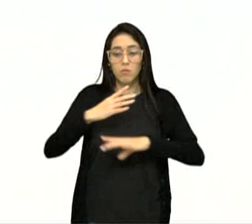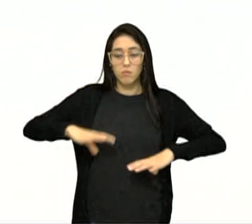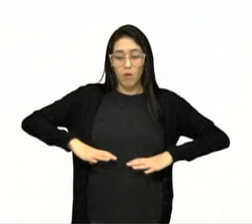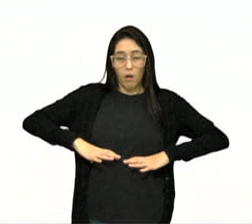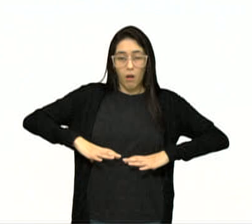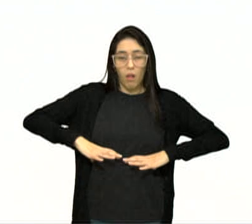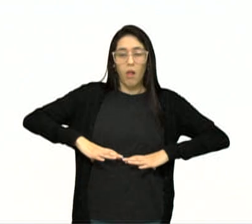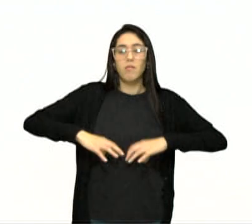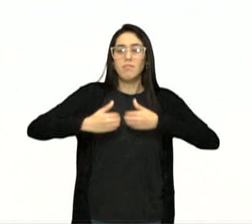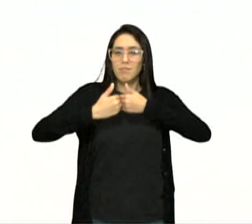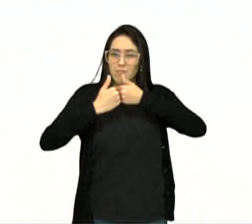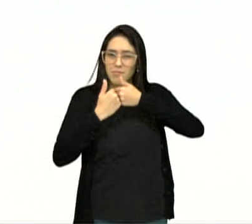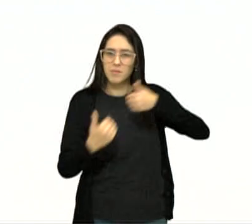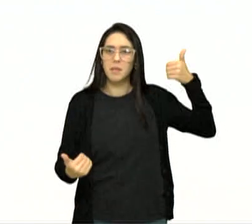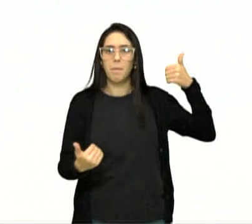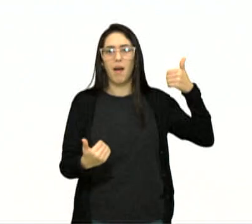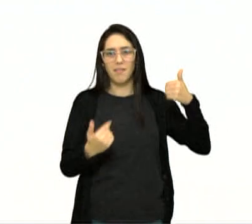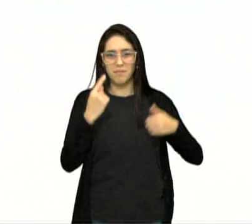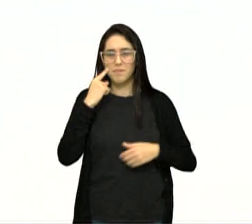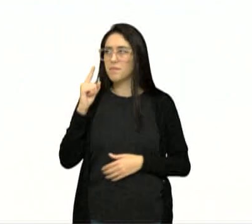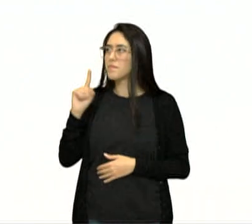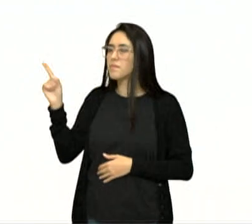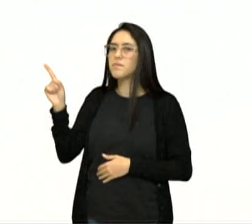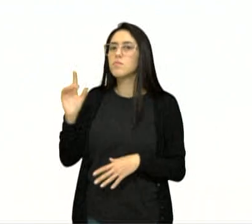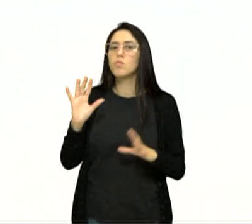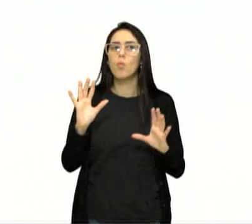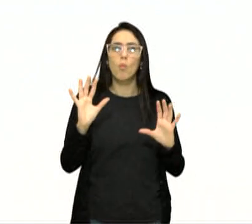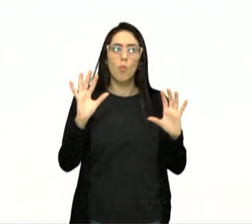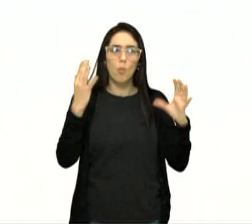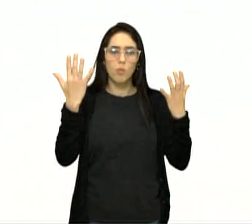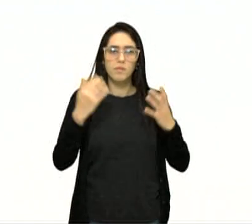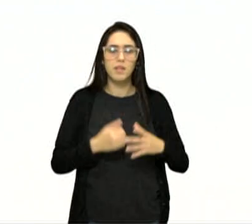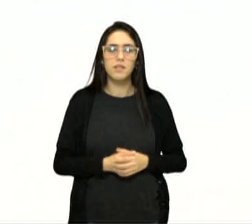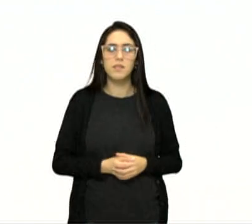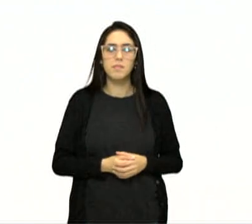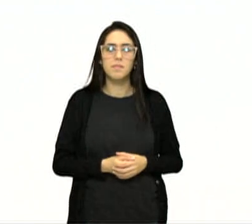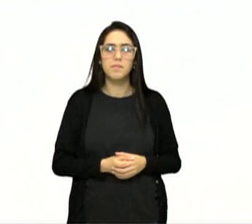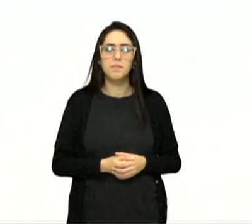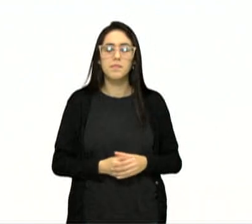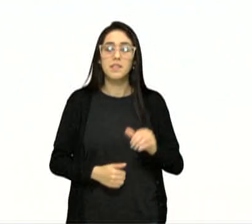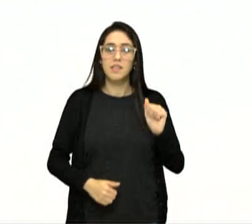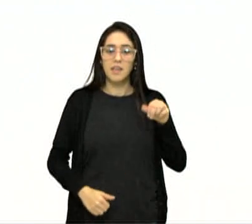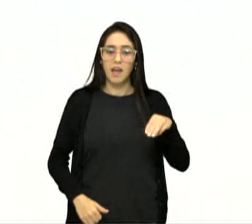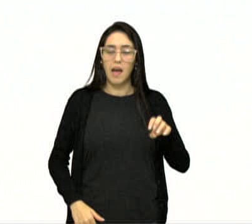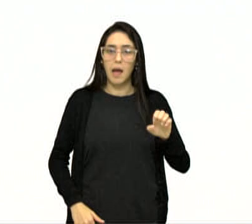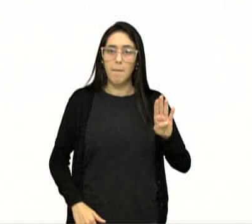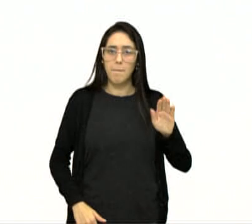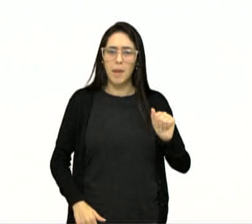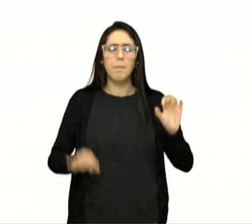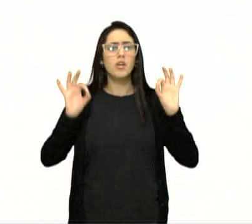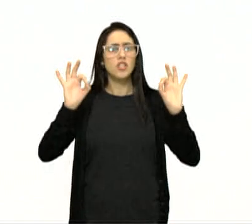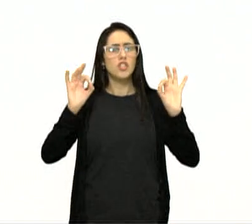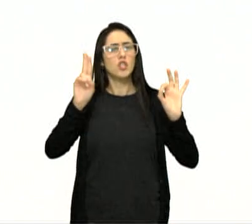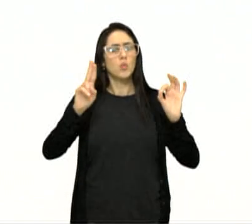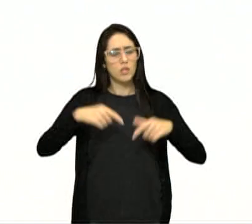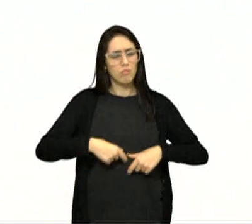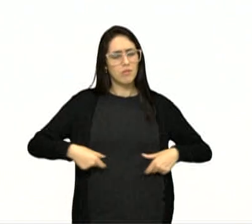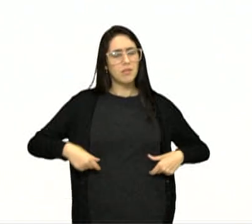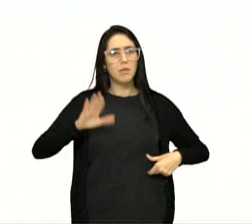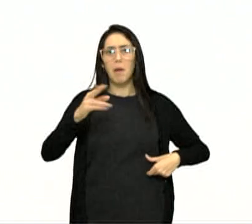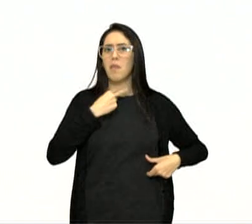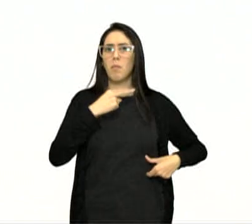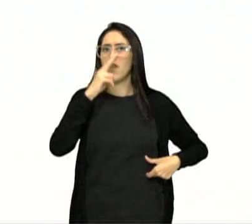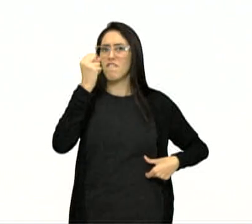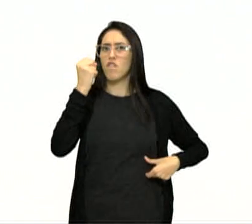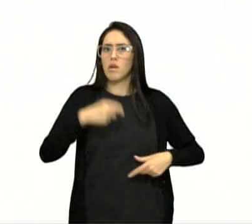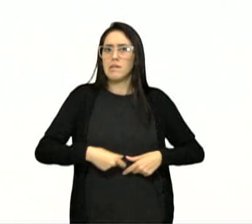né? E aí o que coloca ali? A ameba fica muito chique usando cinto, só não pode apertar muito.